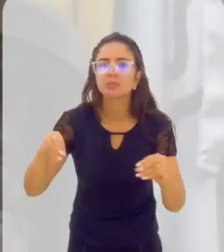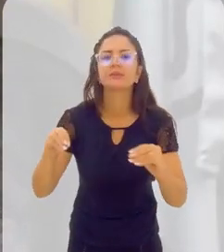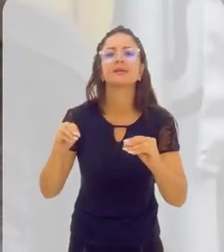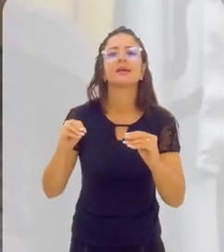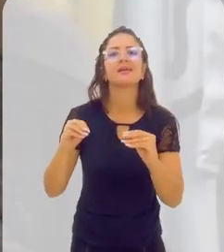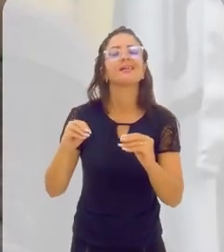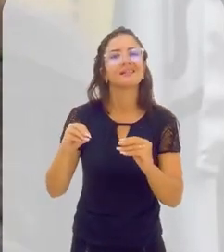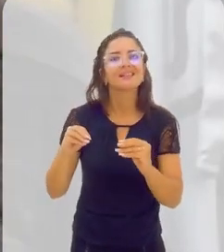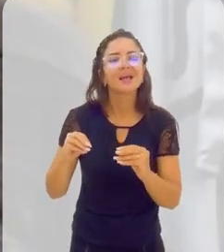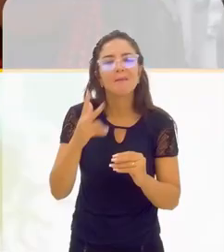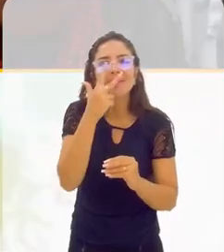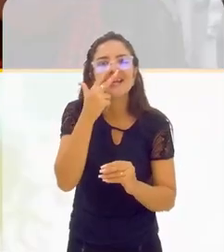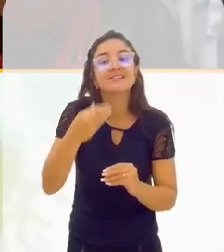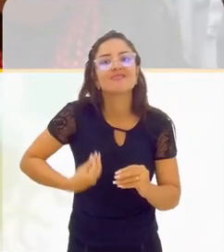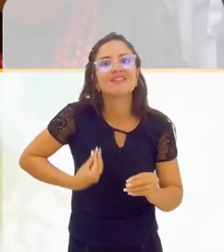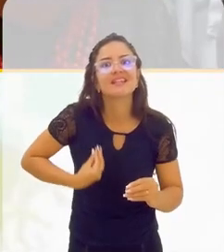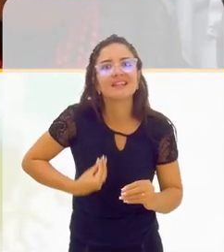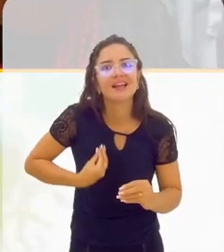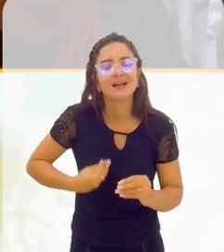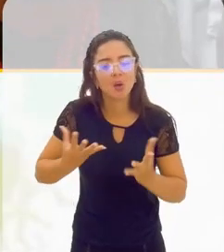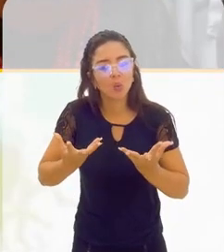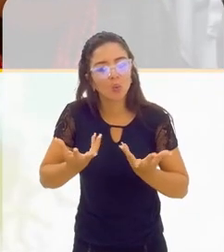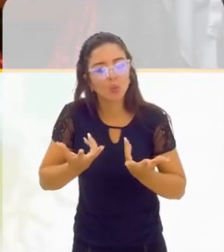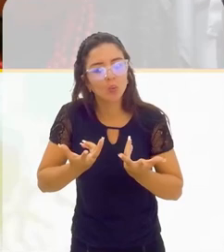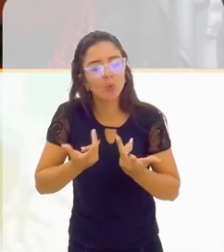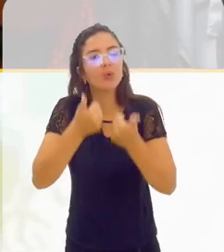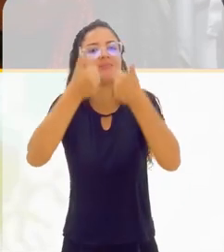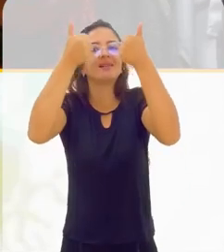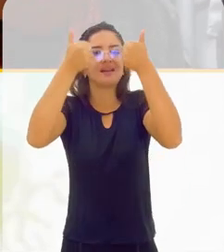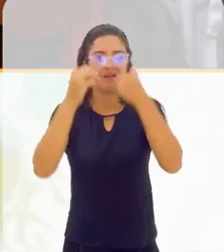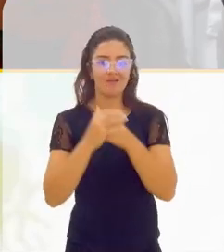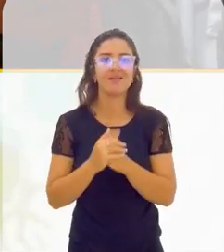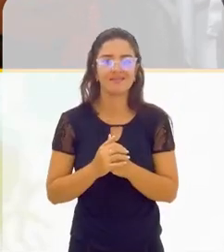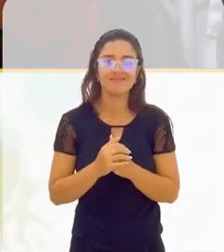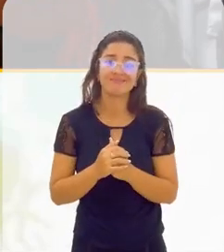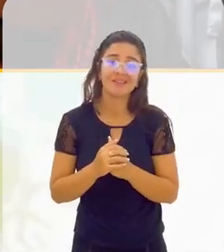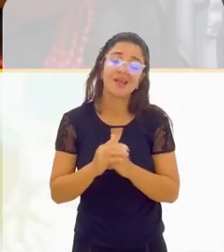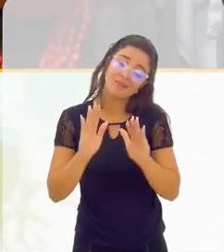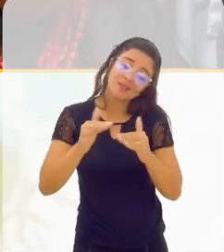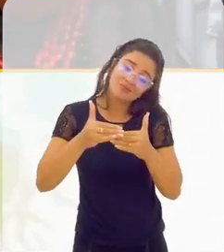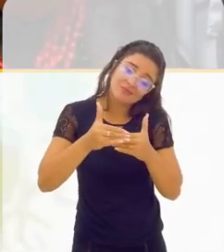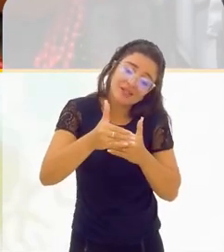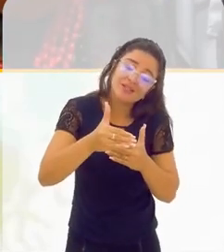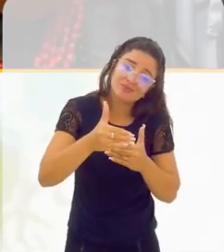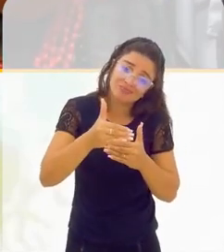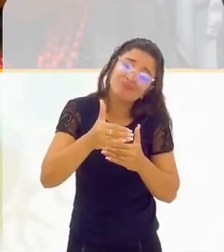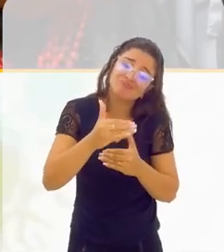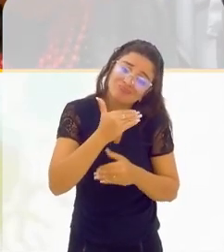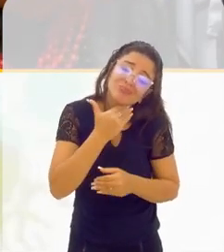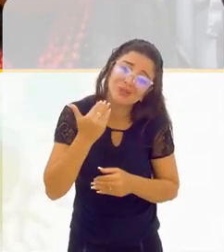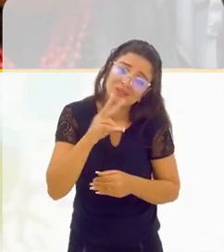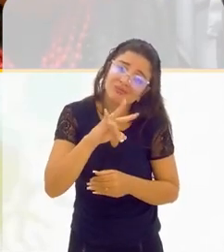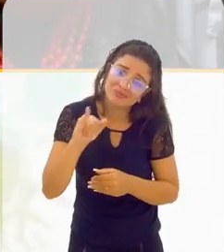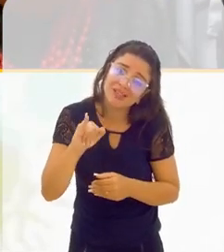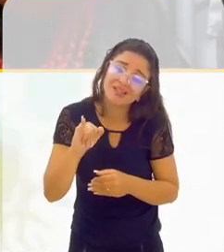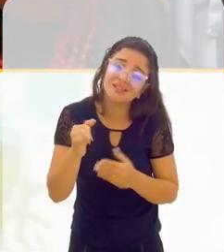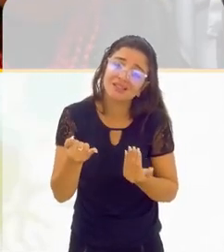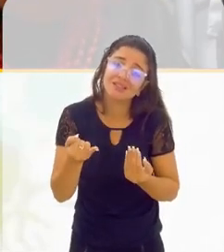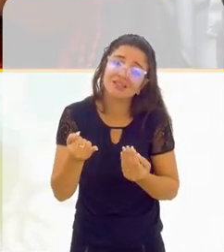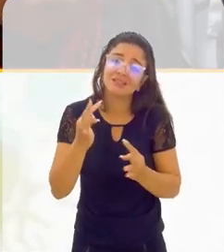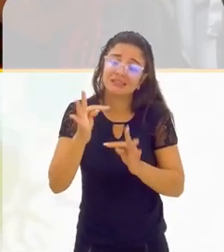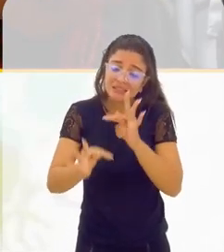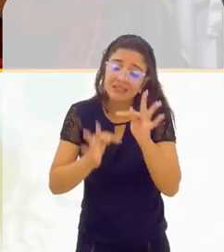você dá condições melhores de vida enquanto durar essa vida você não vai fazer um tratamento